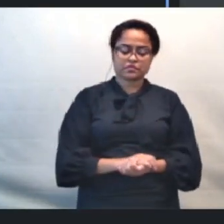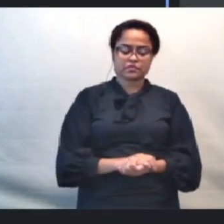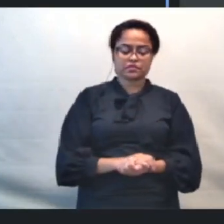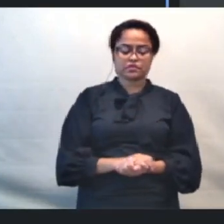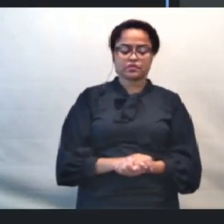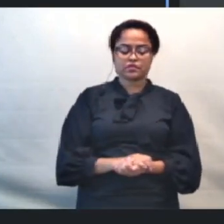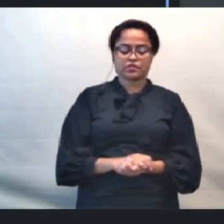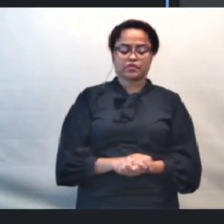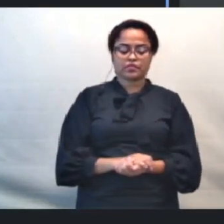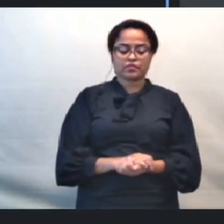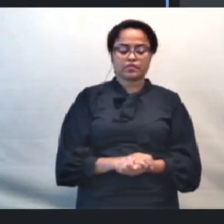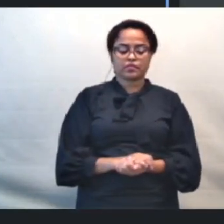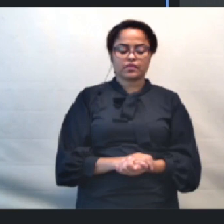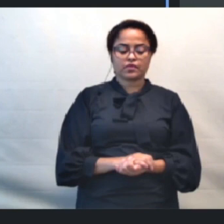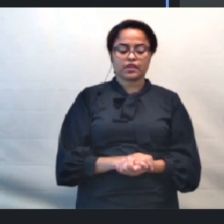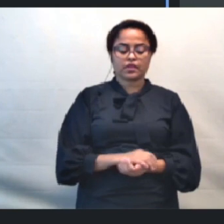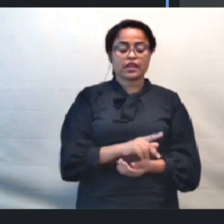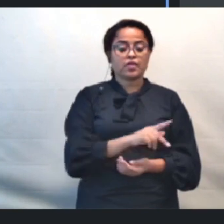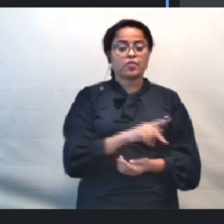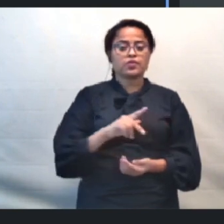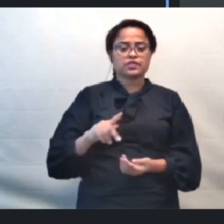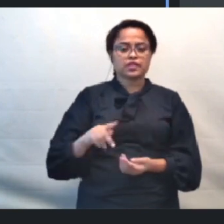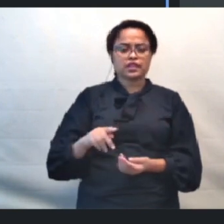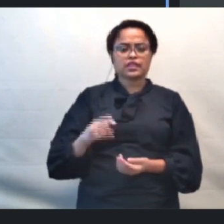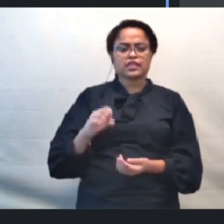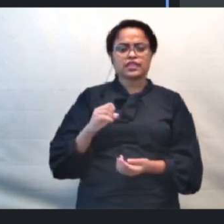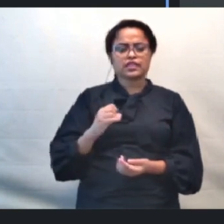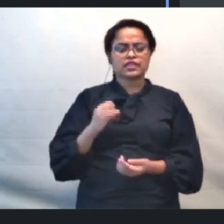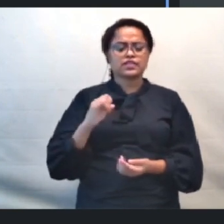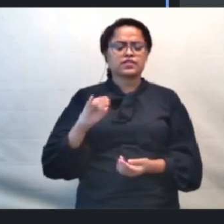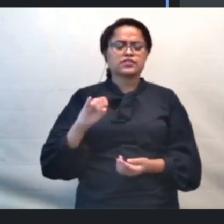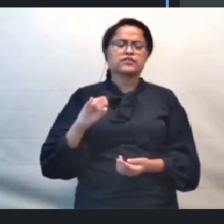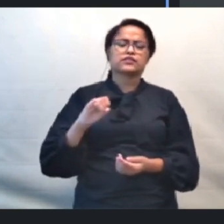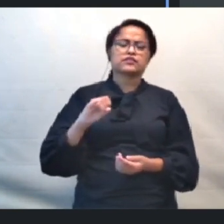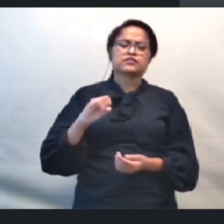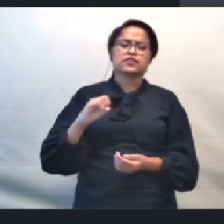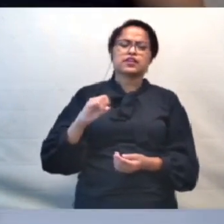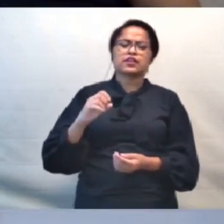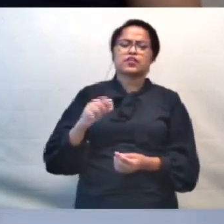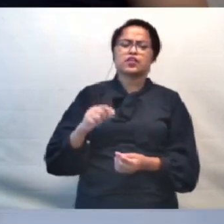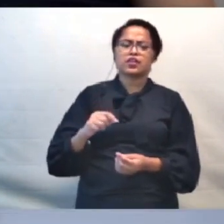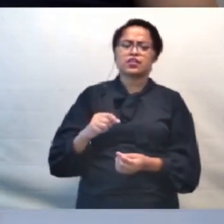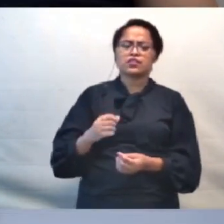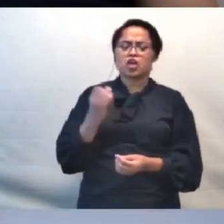Presidente, se quiser passar outras pessoas na frente, que eu acabo de chegar no plenário.